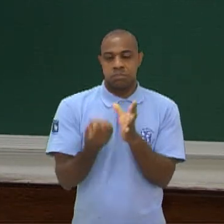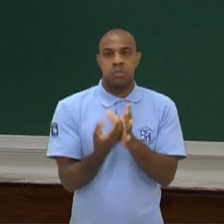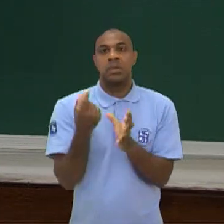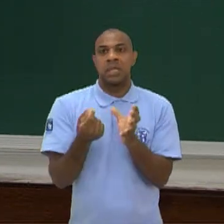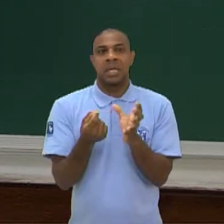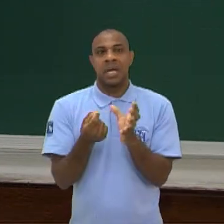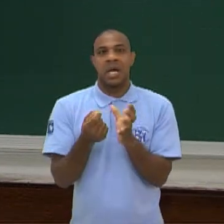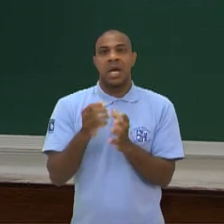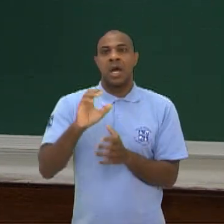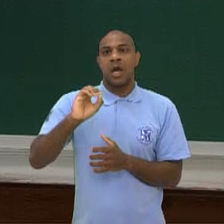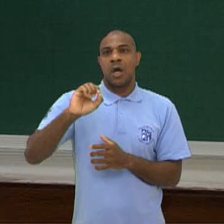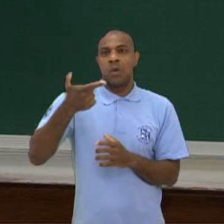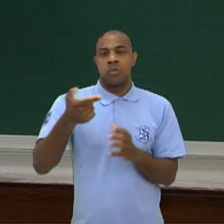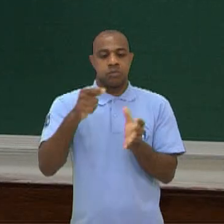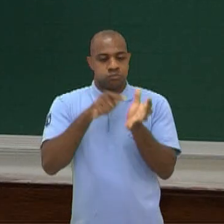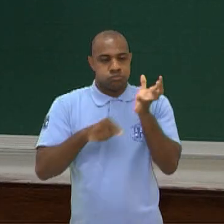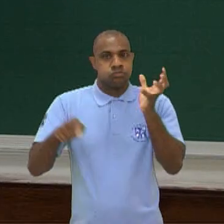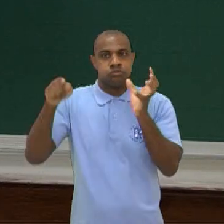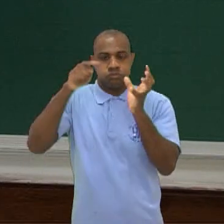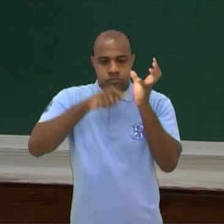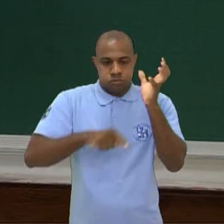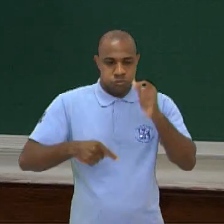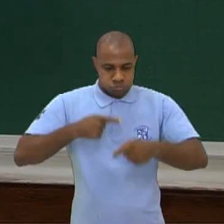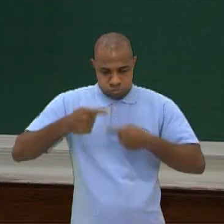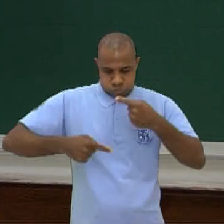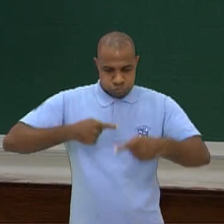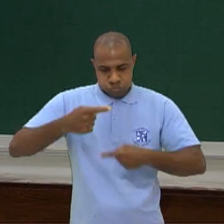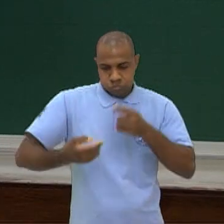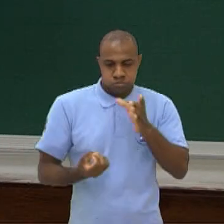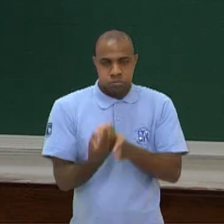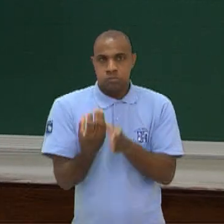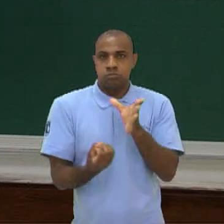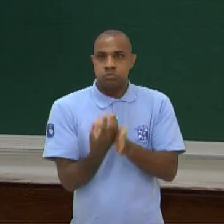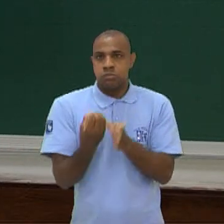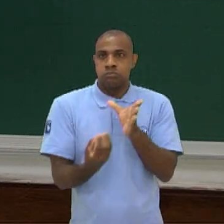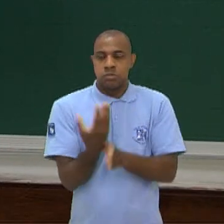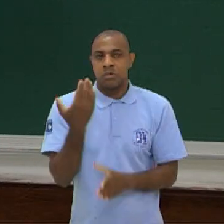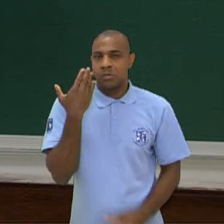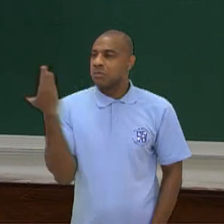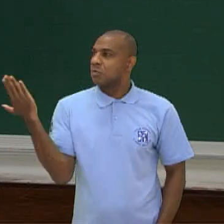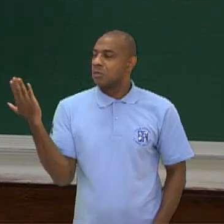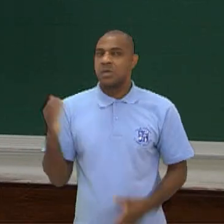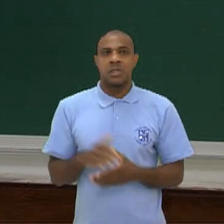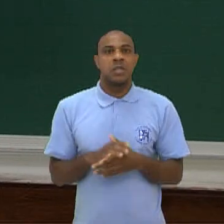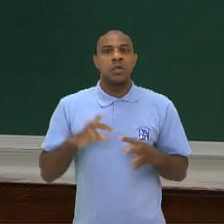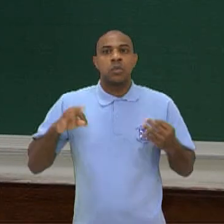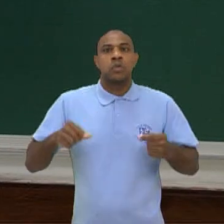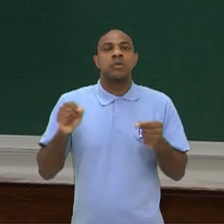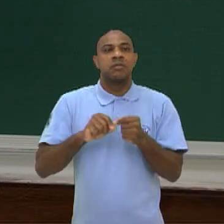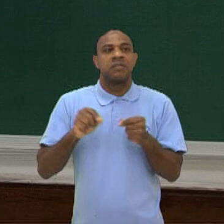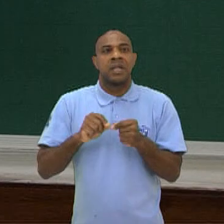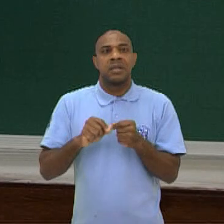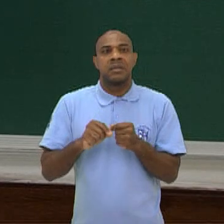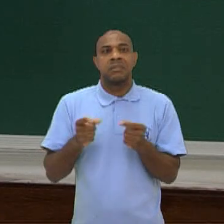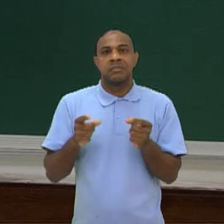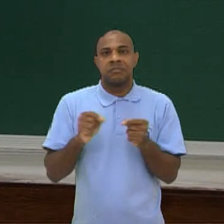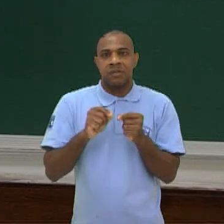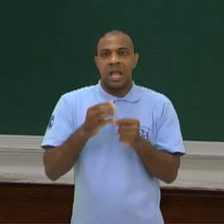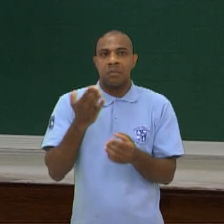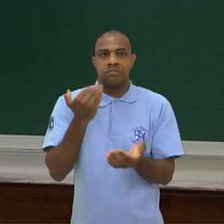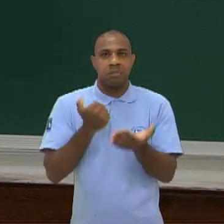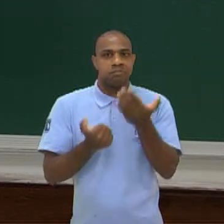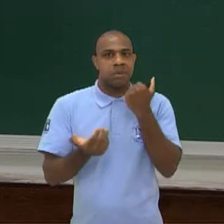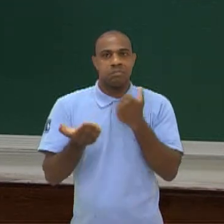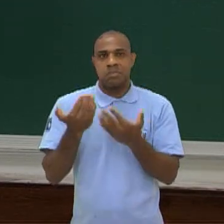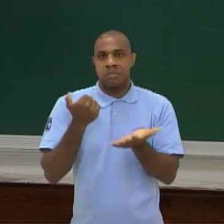A floresta amazônica, ela produz bastante, mas lembra que ela está no clímax? Então, tudo que ela produz, ela consome. Então, ela é